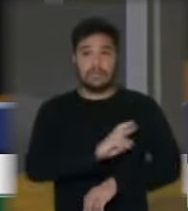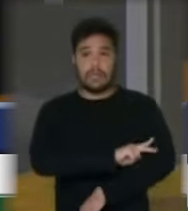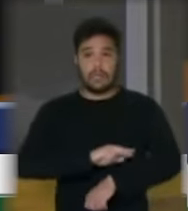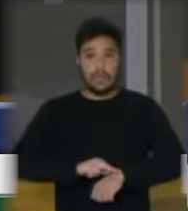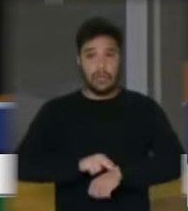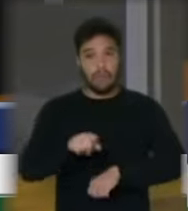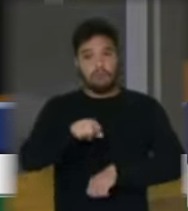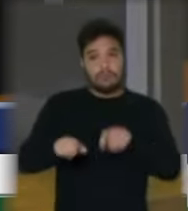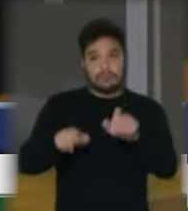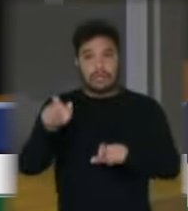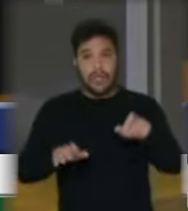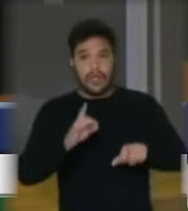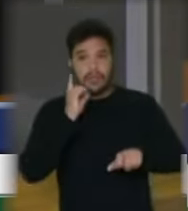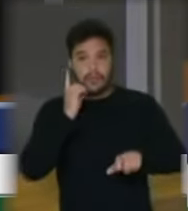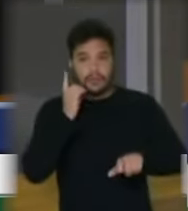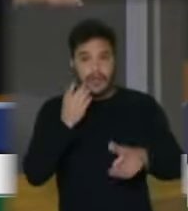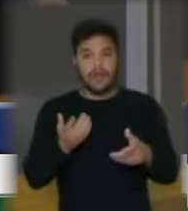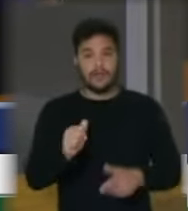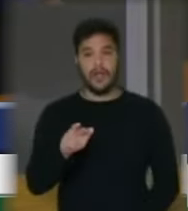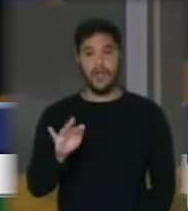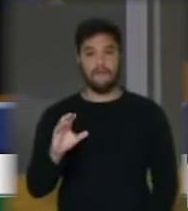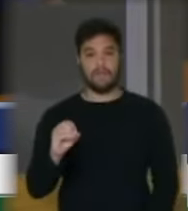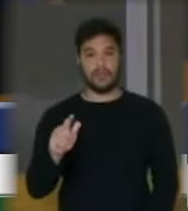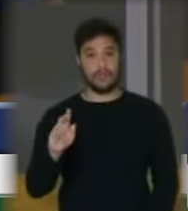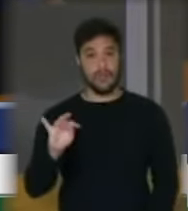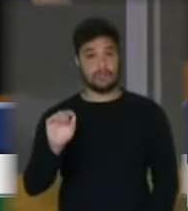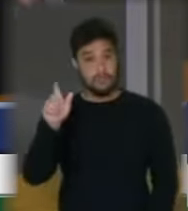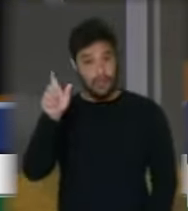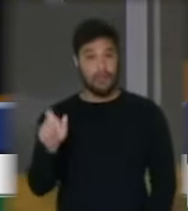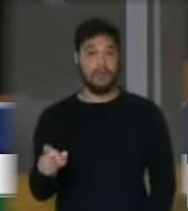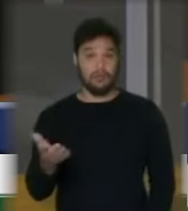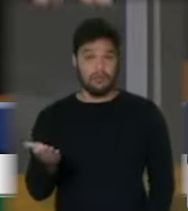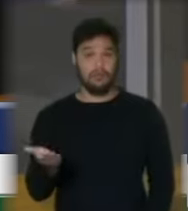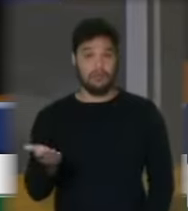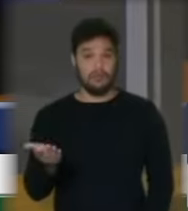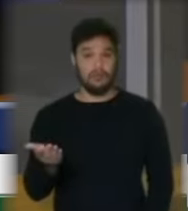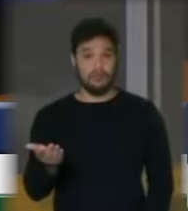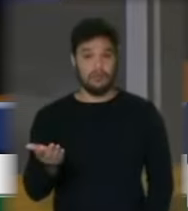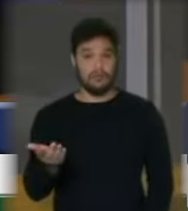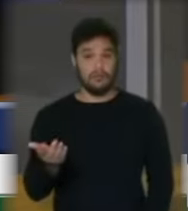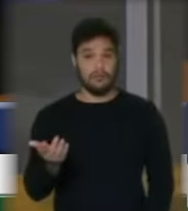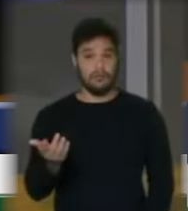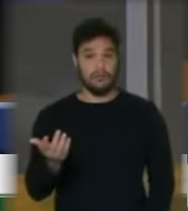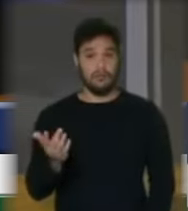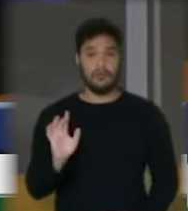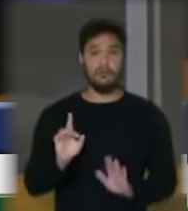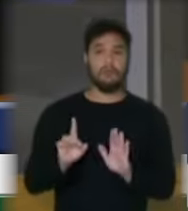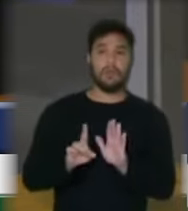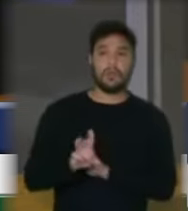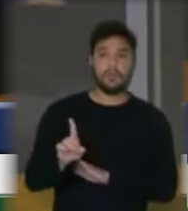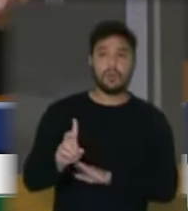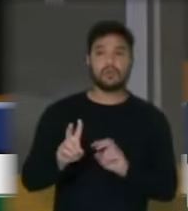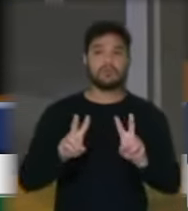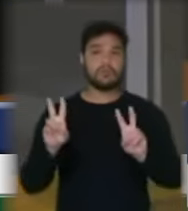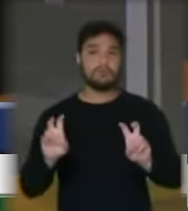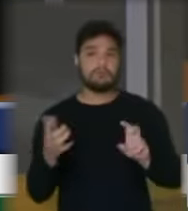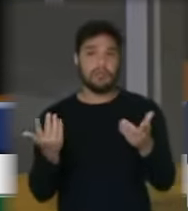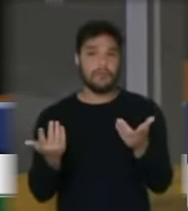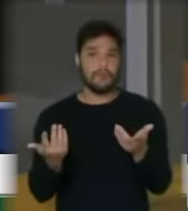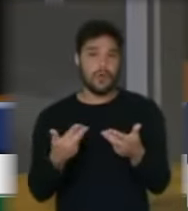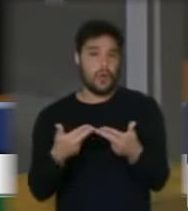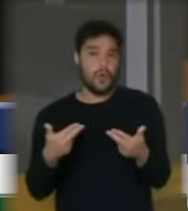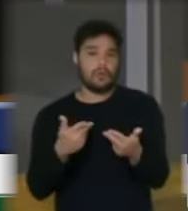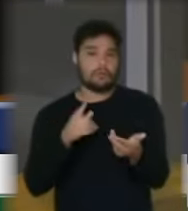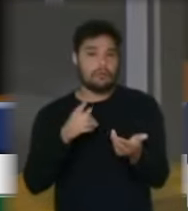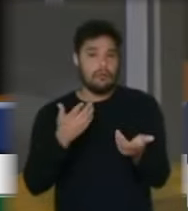como o deputado Alfredo Gaspar, que está aqui, ao questioná-lo sobre algum tema mais sensível. Um deputado que não responde